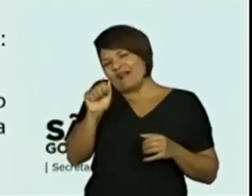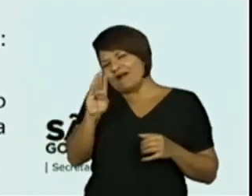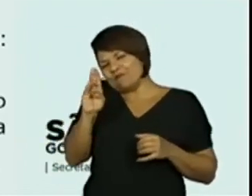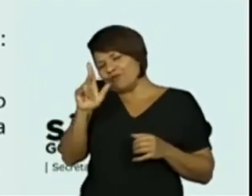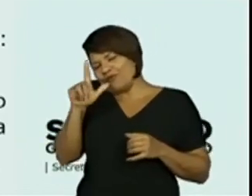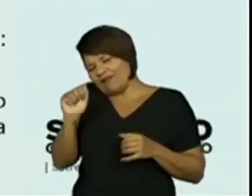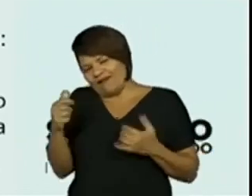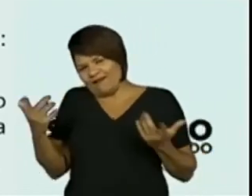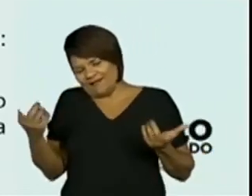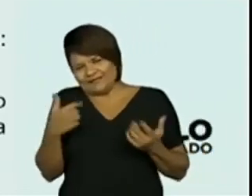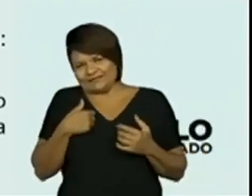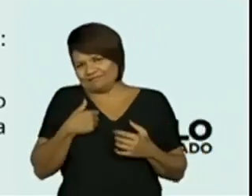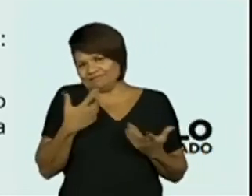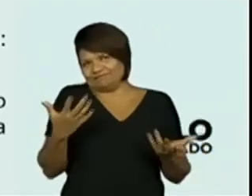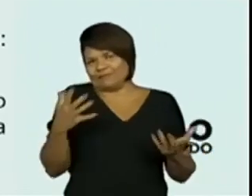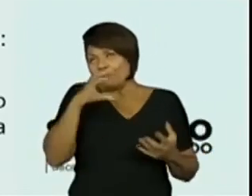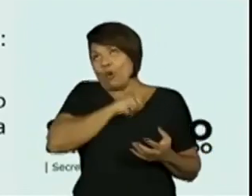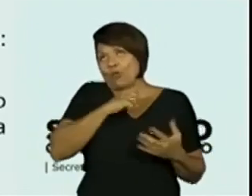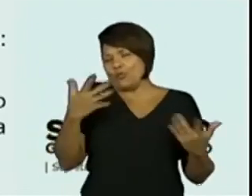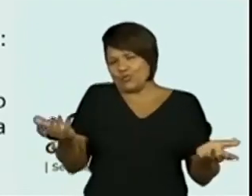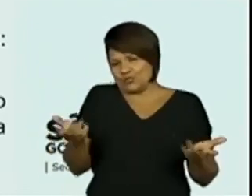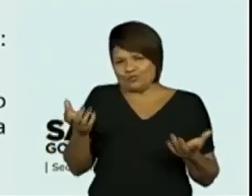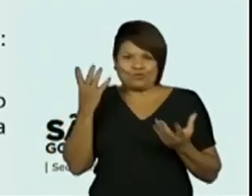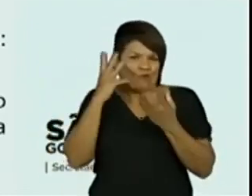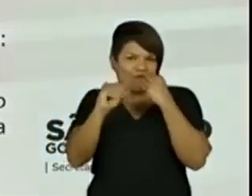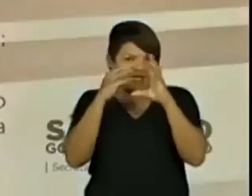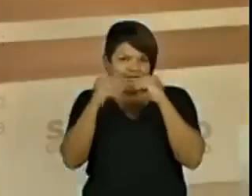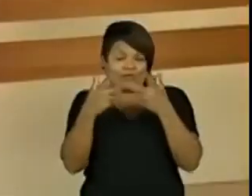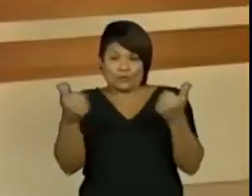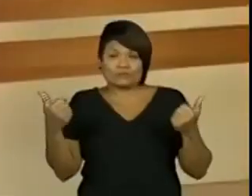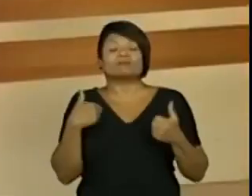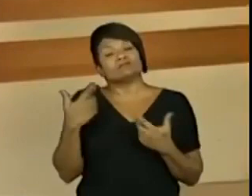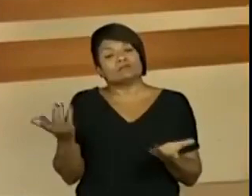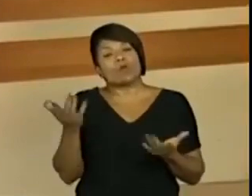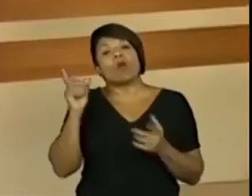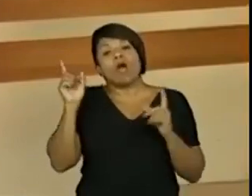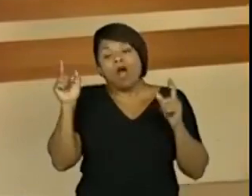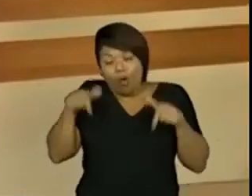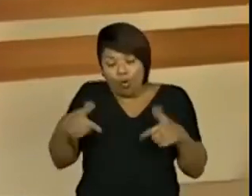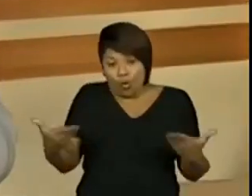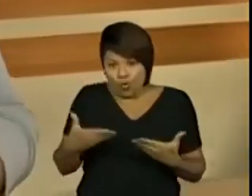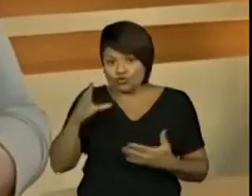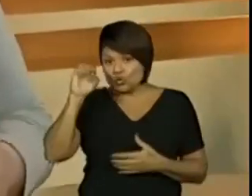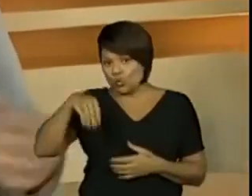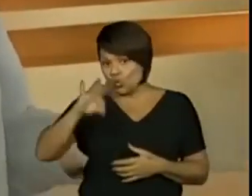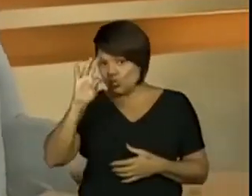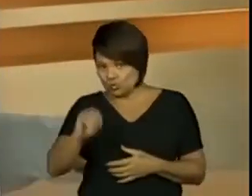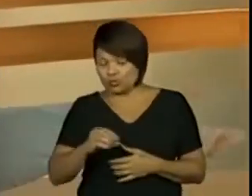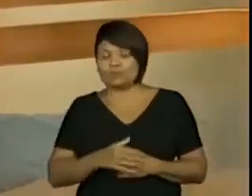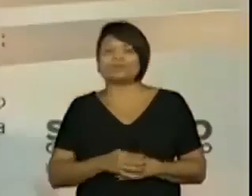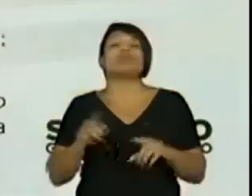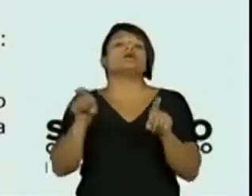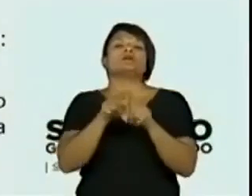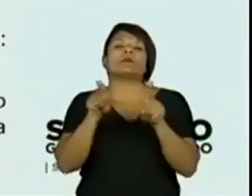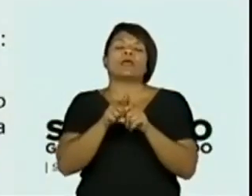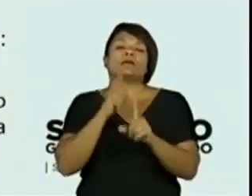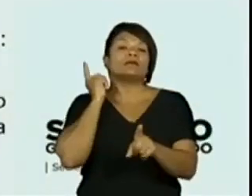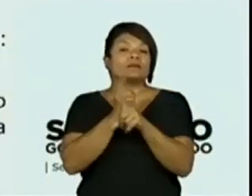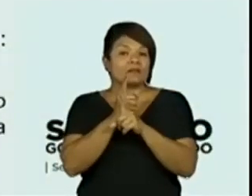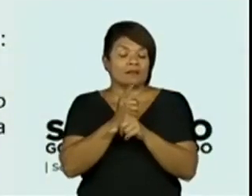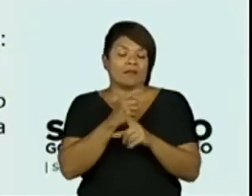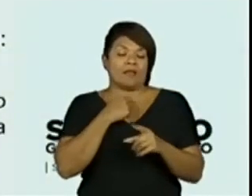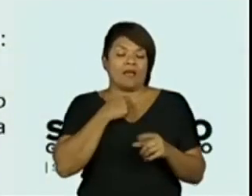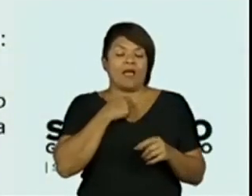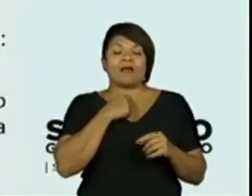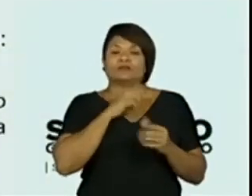e novelas, por exemplo. No caso, nós será o conto. Identificar na leitura de diferentes textos do campo